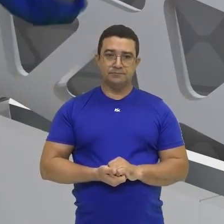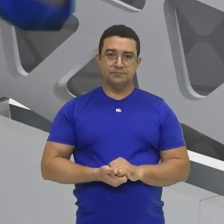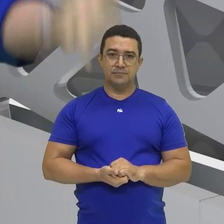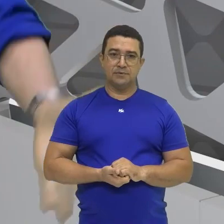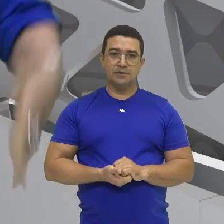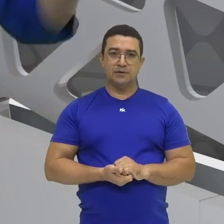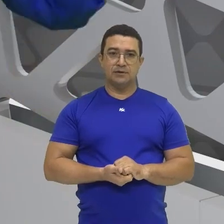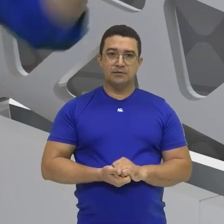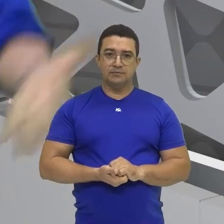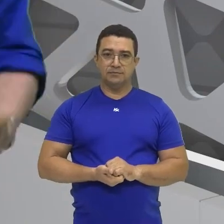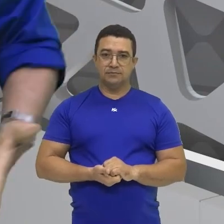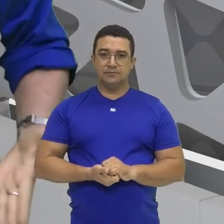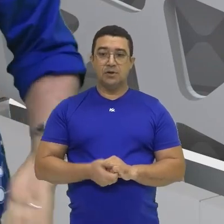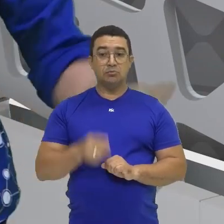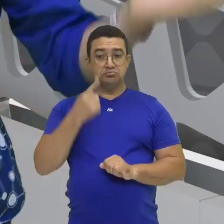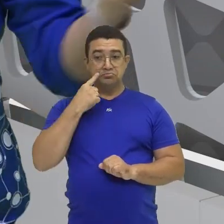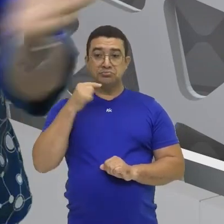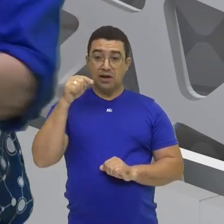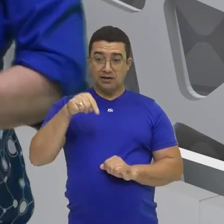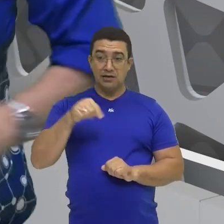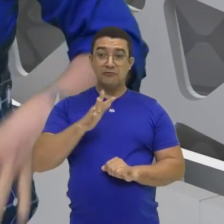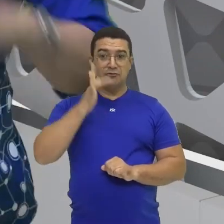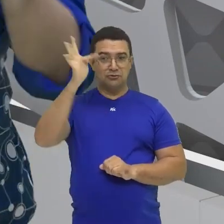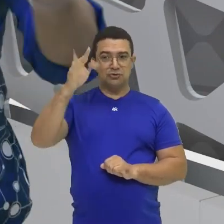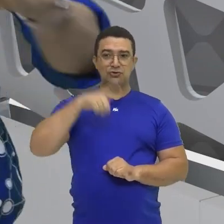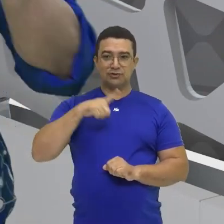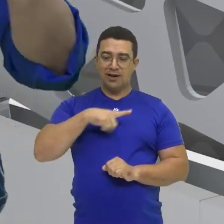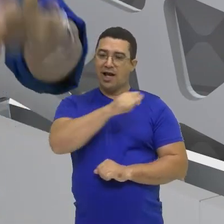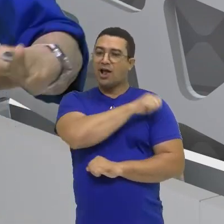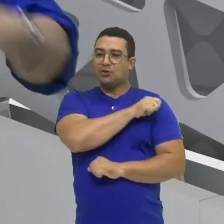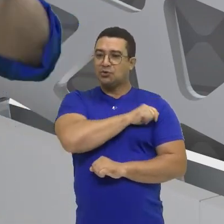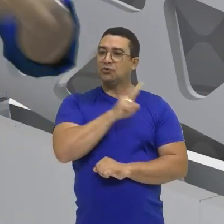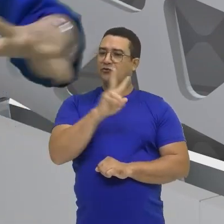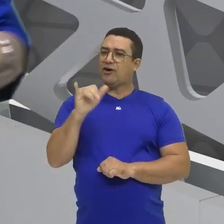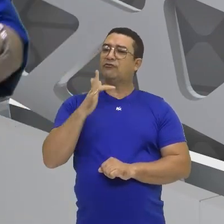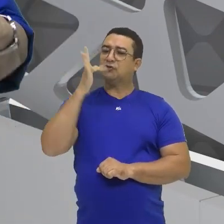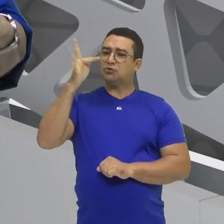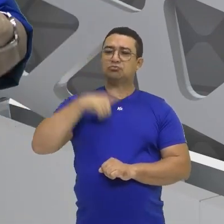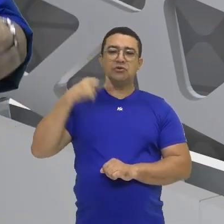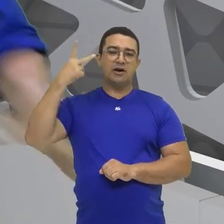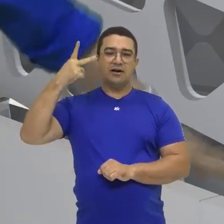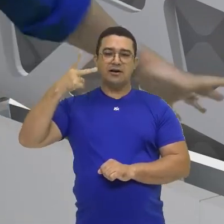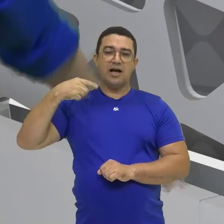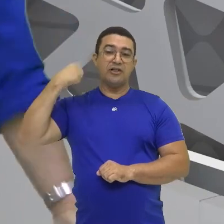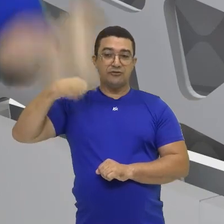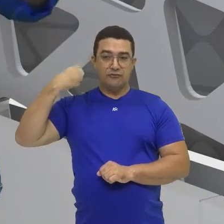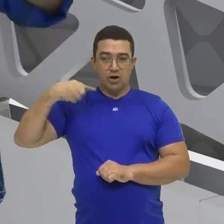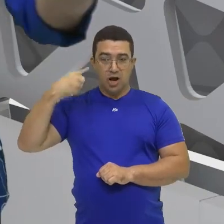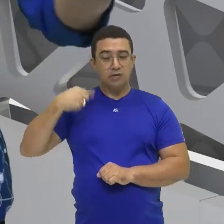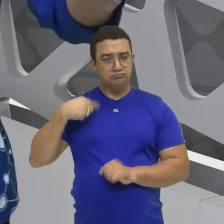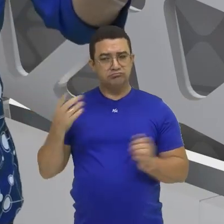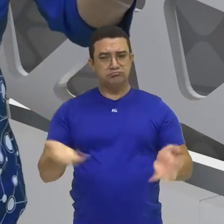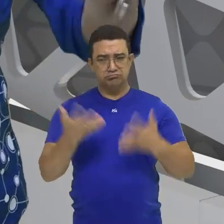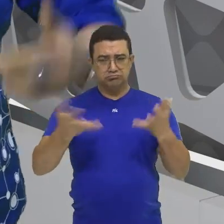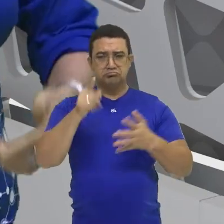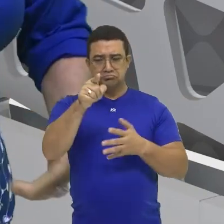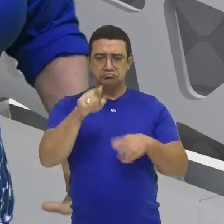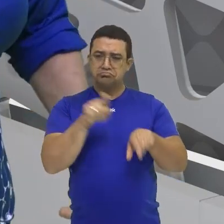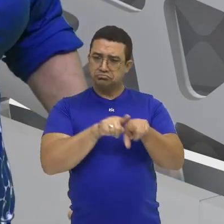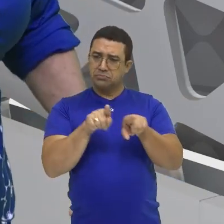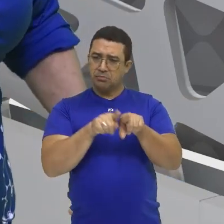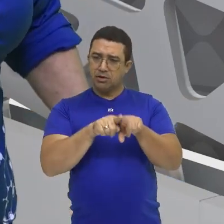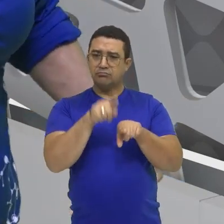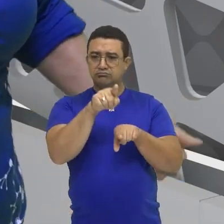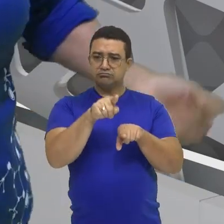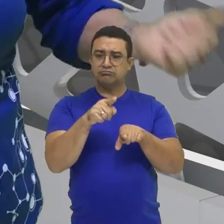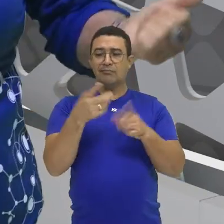que vai ser advogado, promotor, e eu já super indico, super estimulo você a ir seguir esse caminho, conhecendo